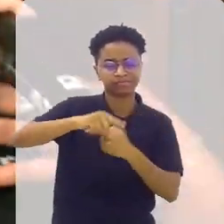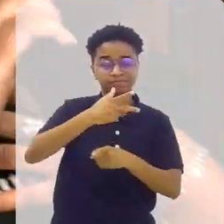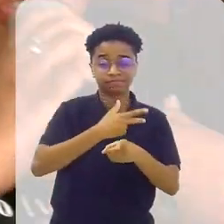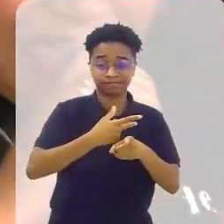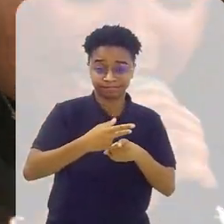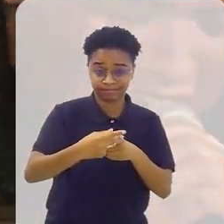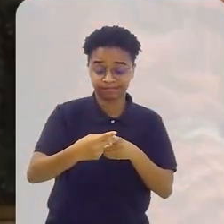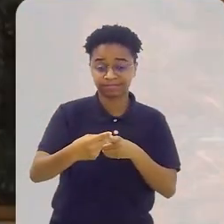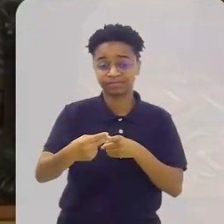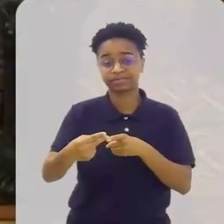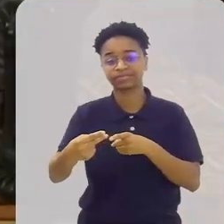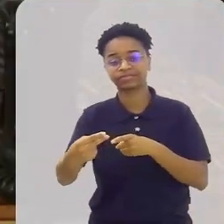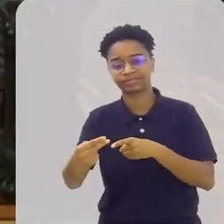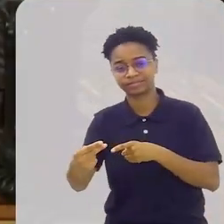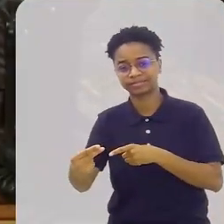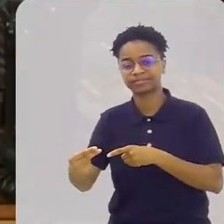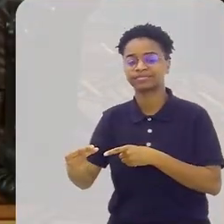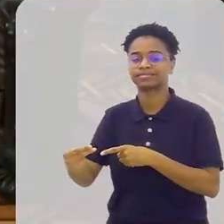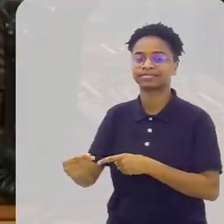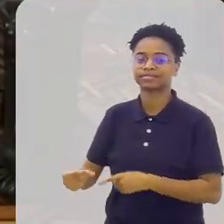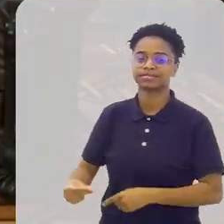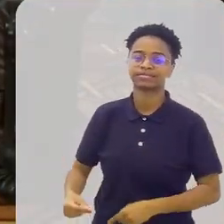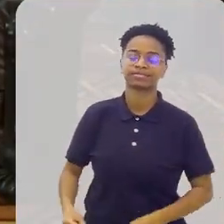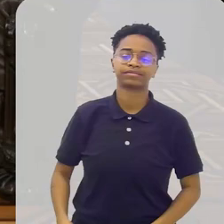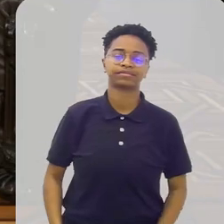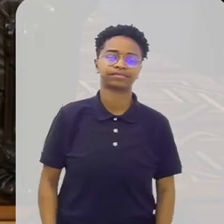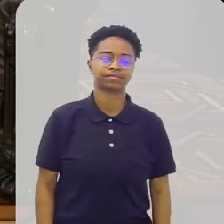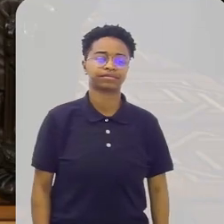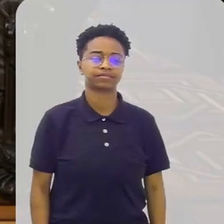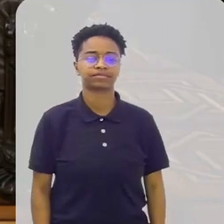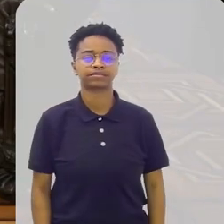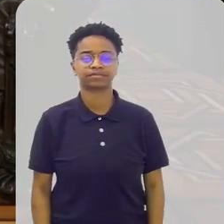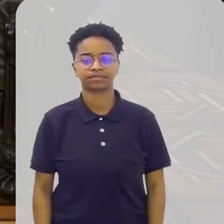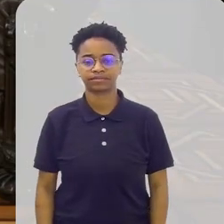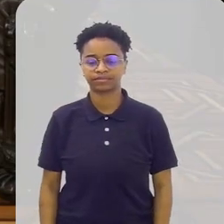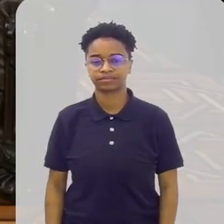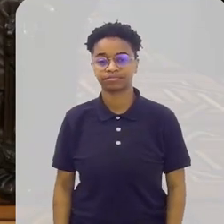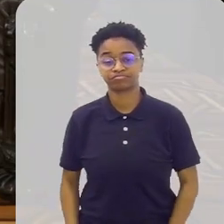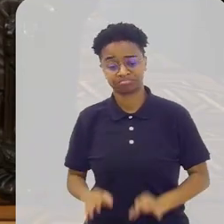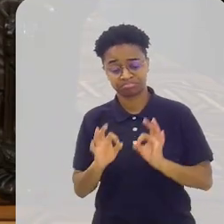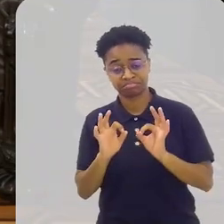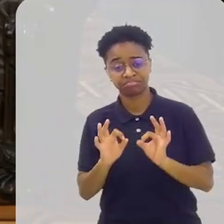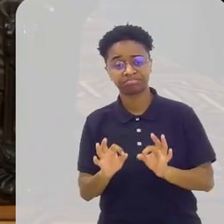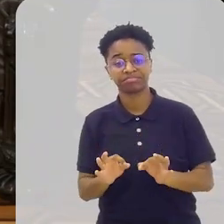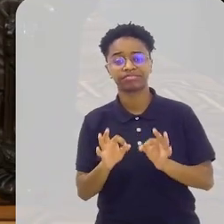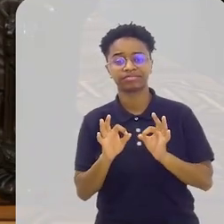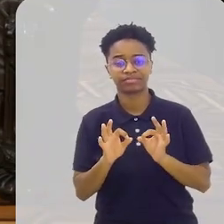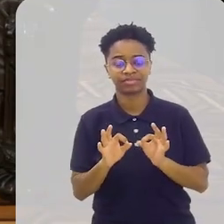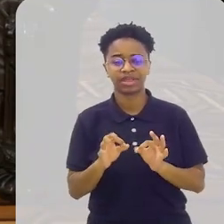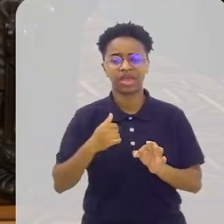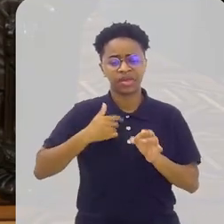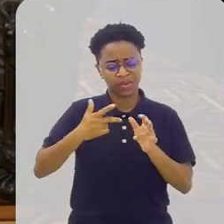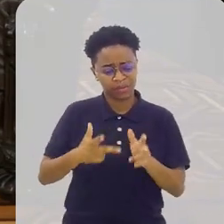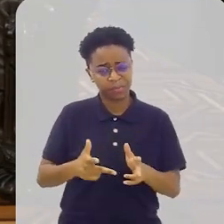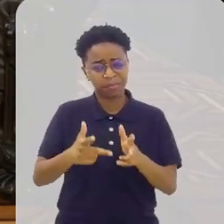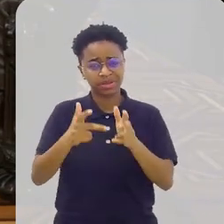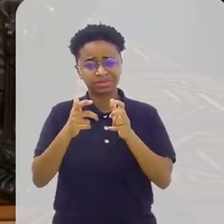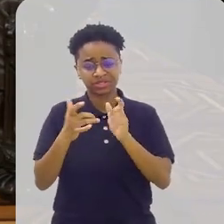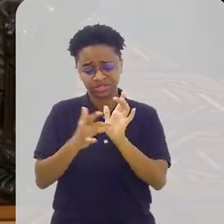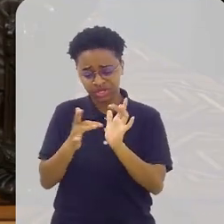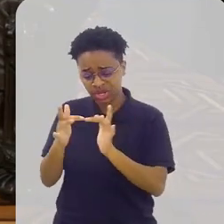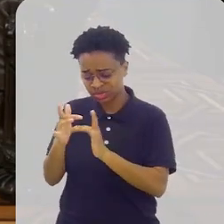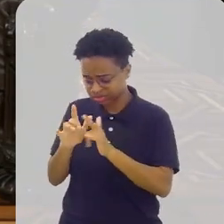agora eu sei que minha vitória chegou Pois é